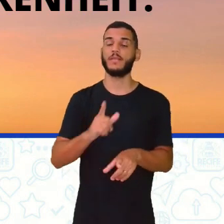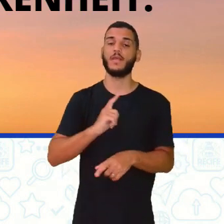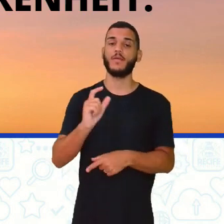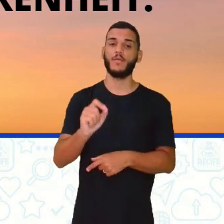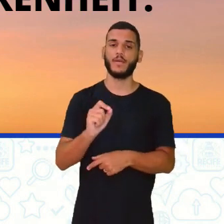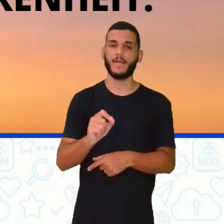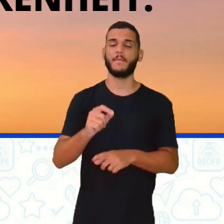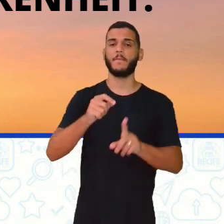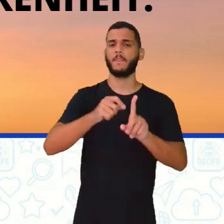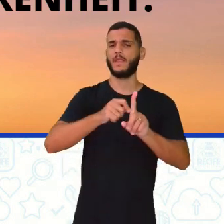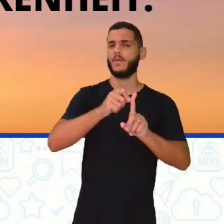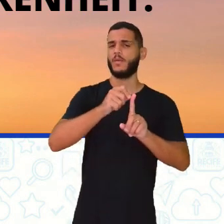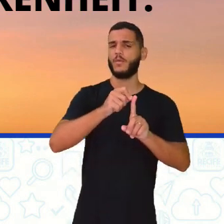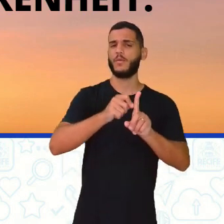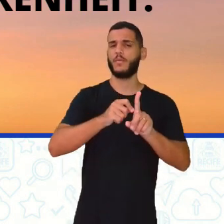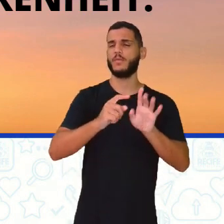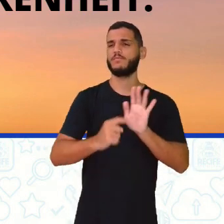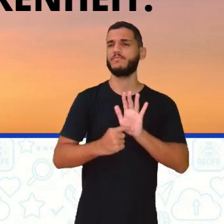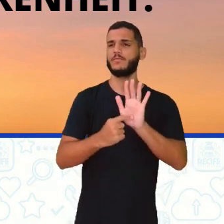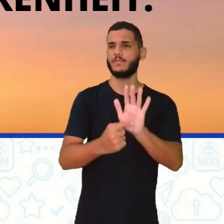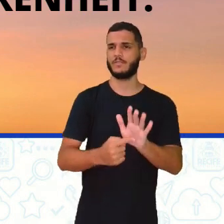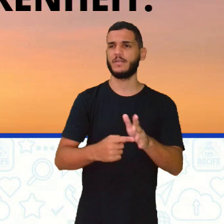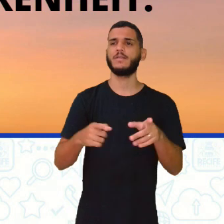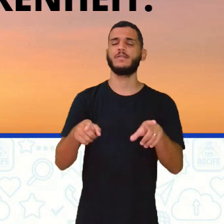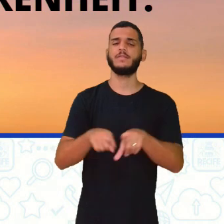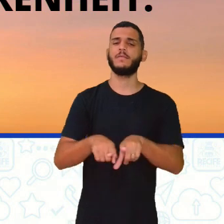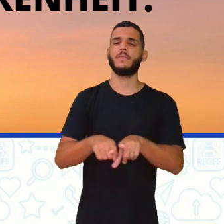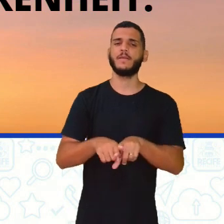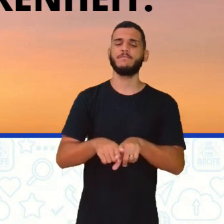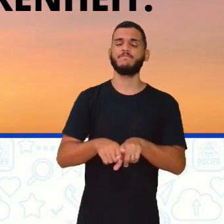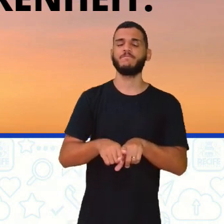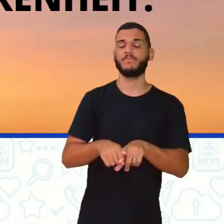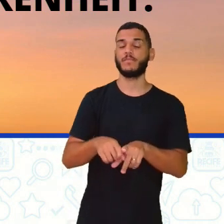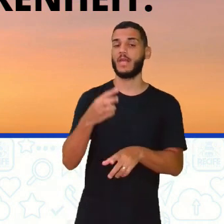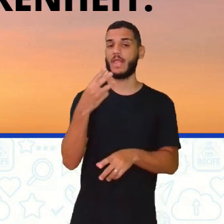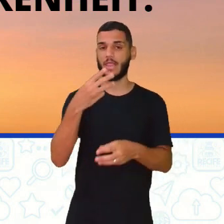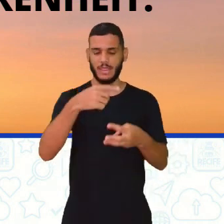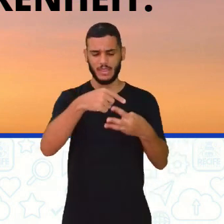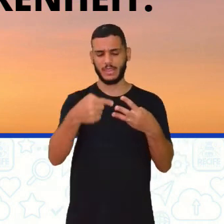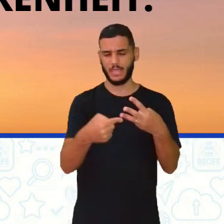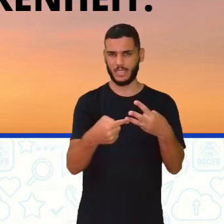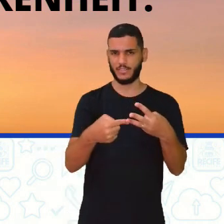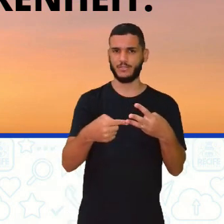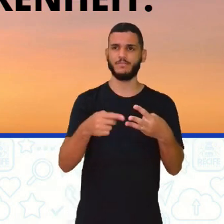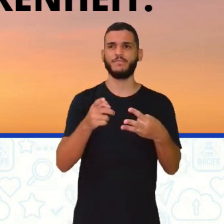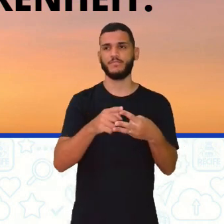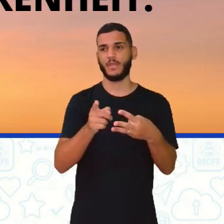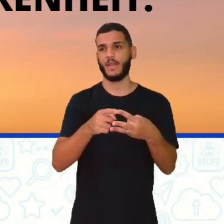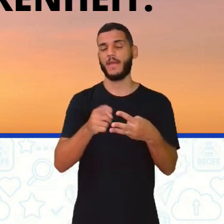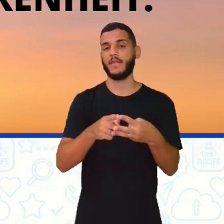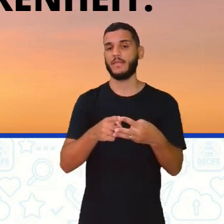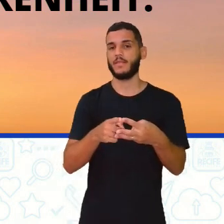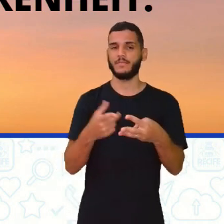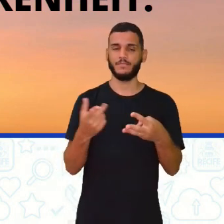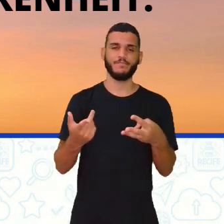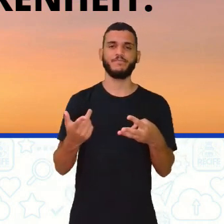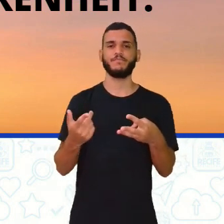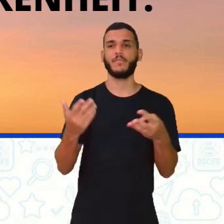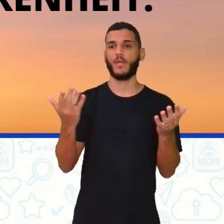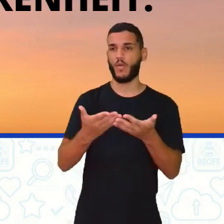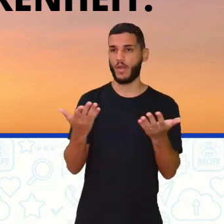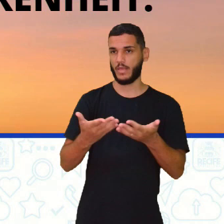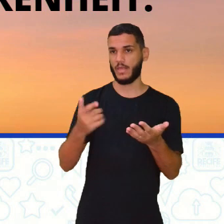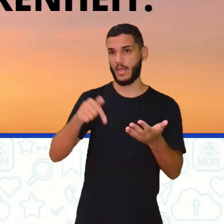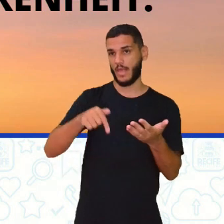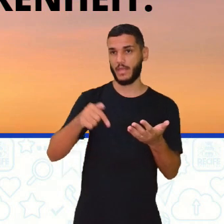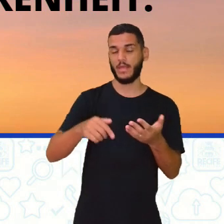representação de temperatura. O termômetro ele pode ser encontrado em 3 escalas. Então aí a gente vê a questão aqui no